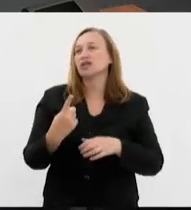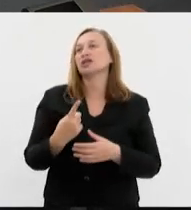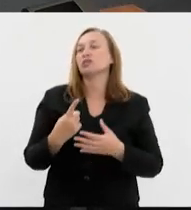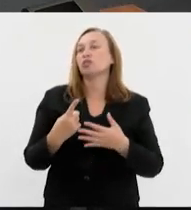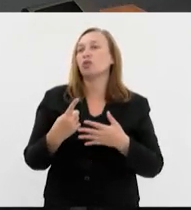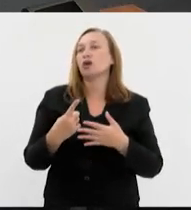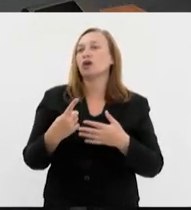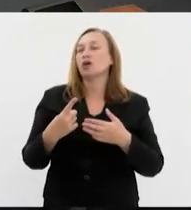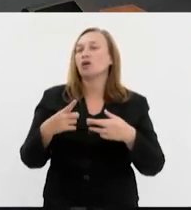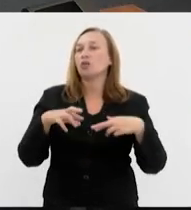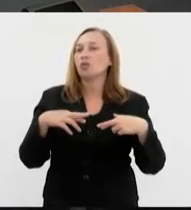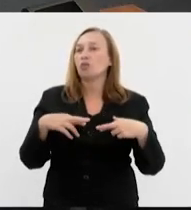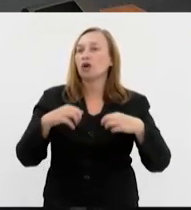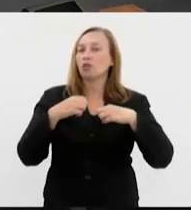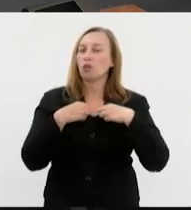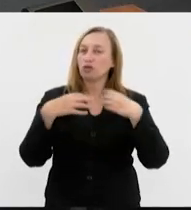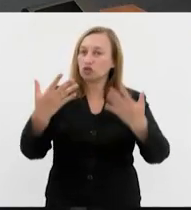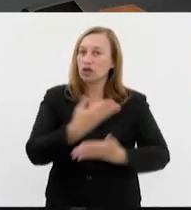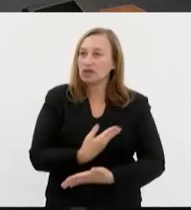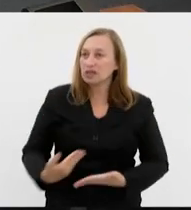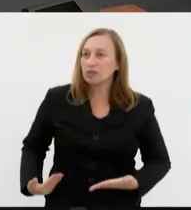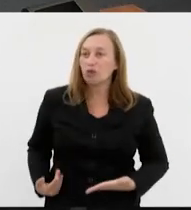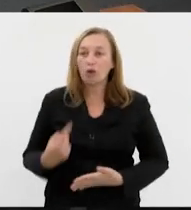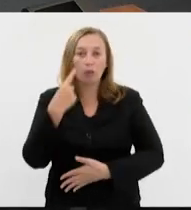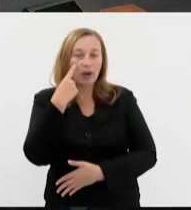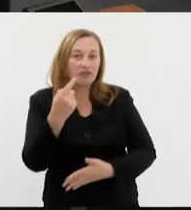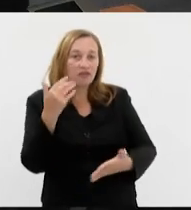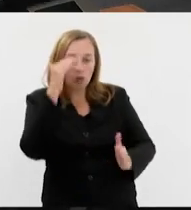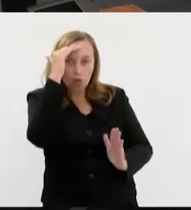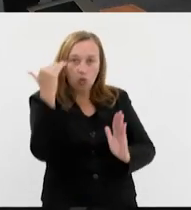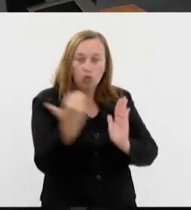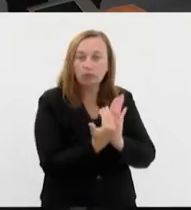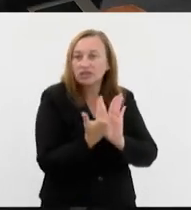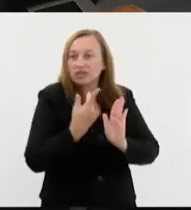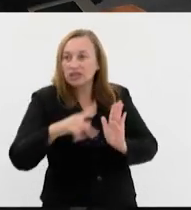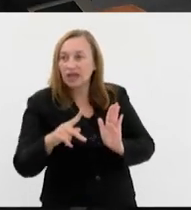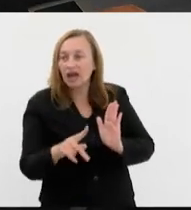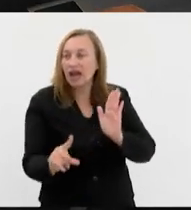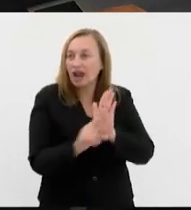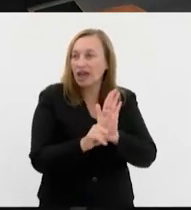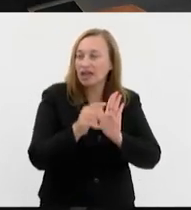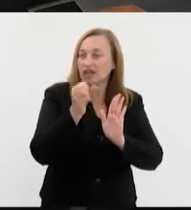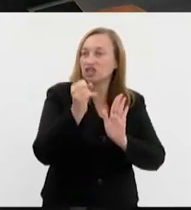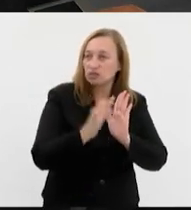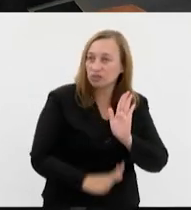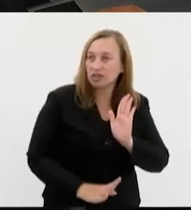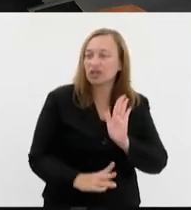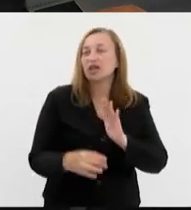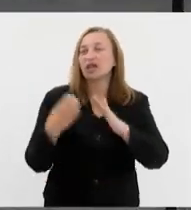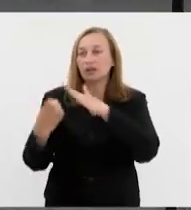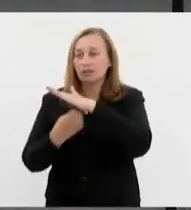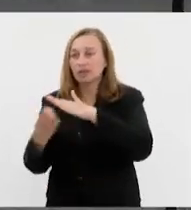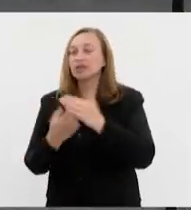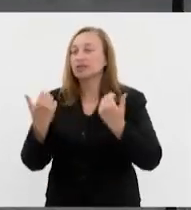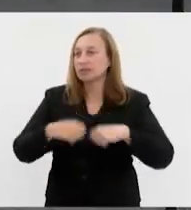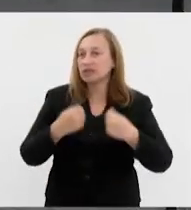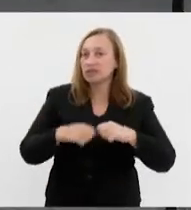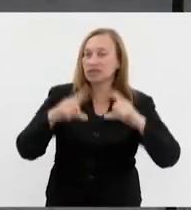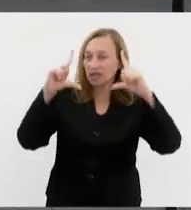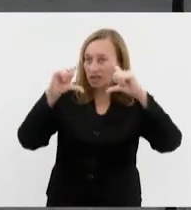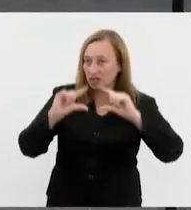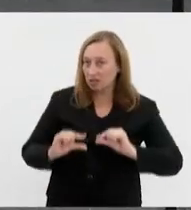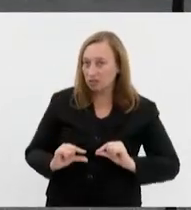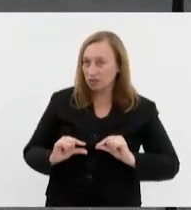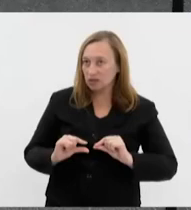para ver o cumpra-se dela, e essa lei diz claramente isso, que as empresas têm que ter um plano de redução das